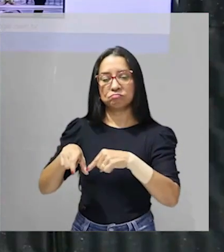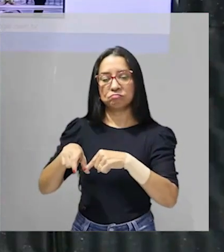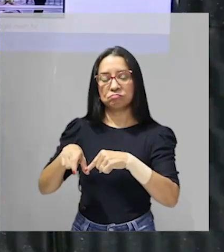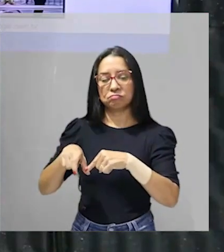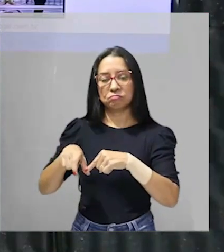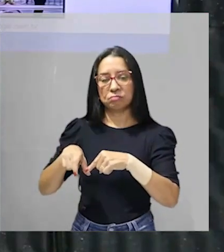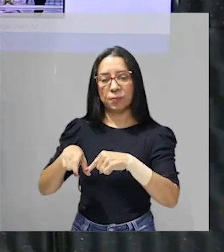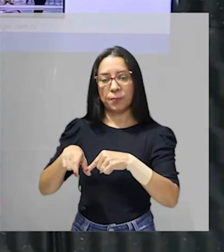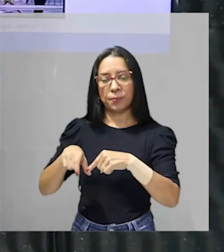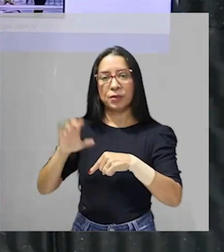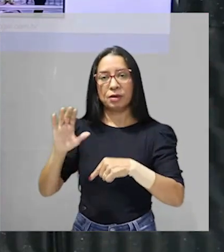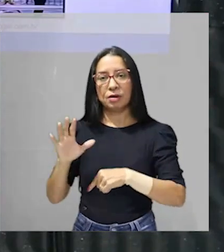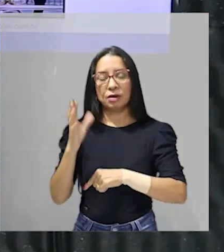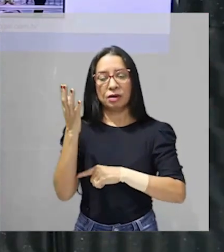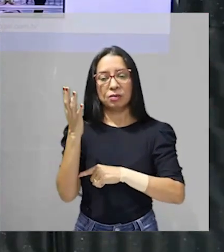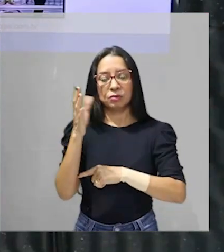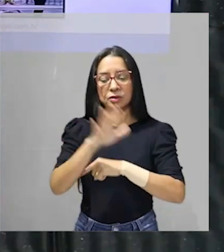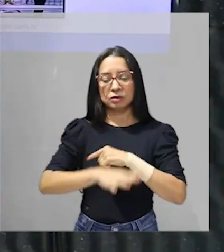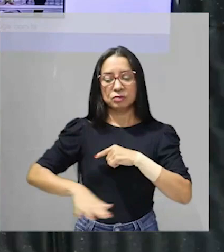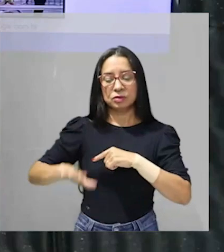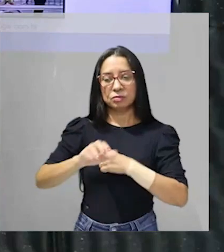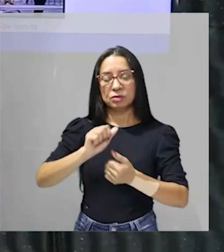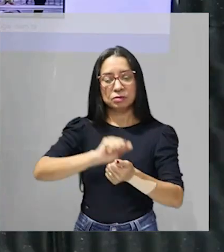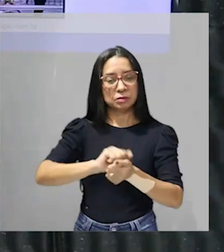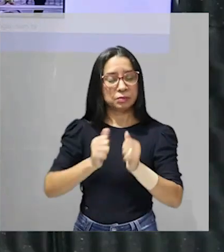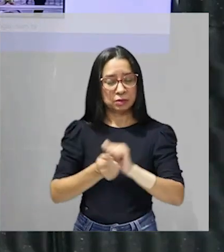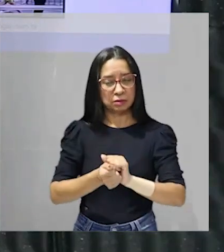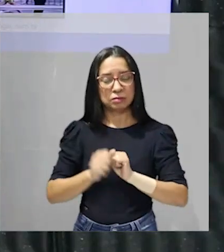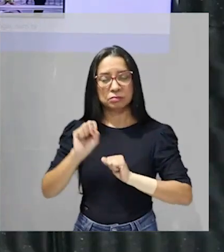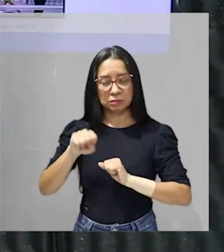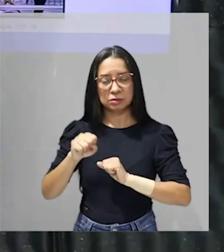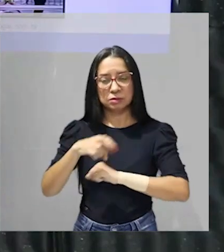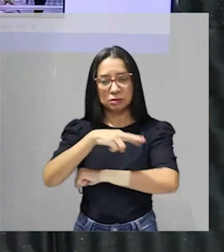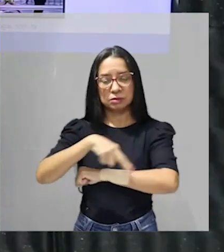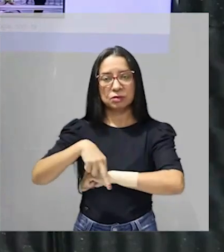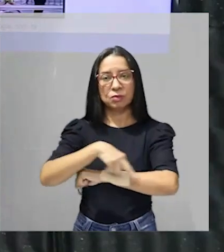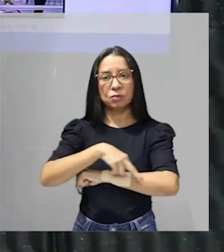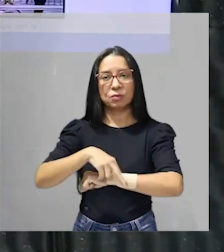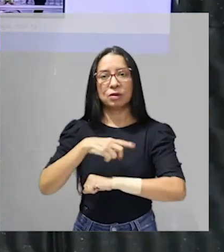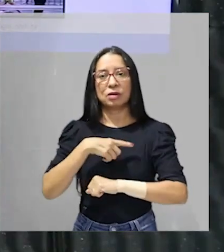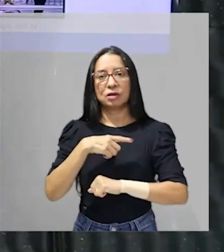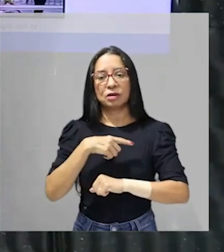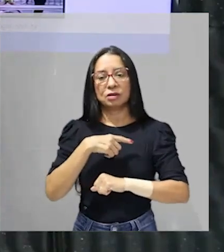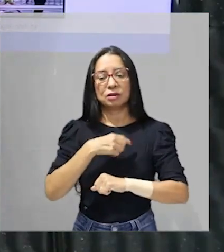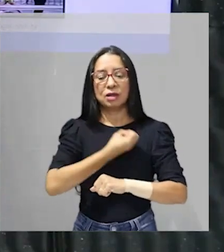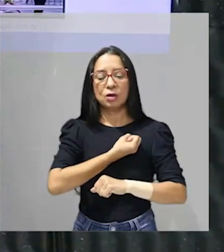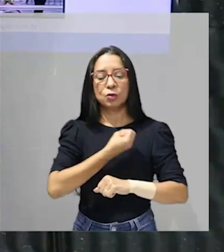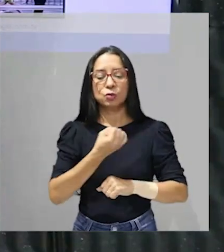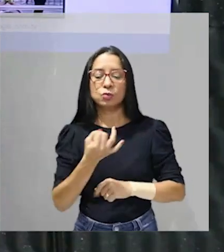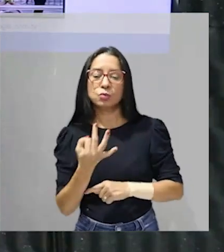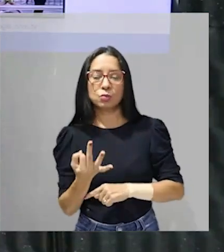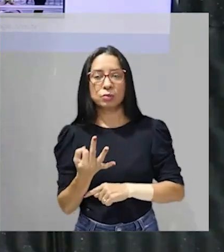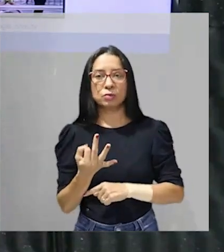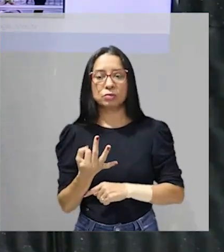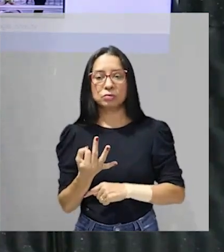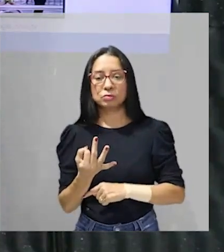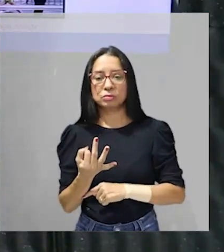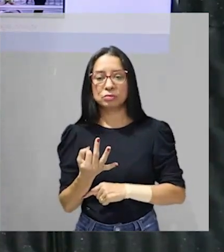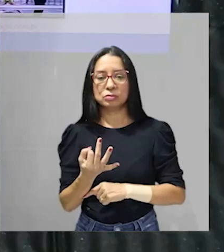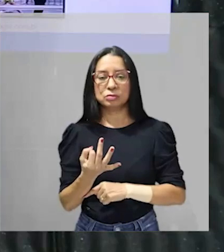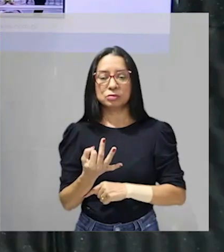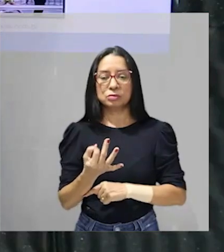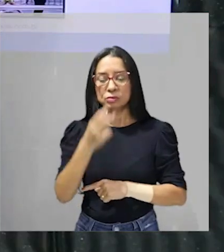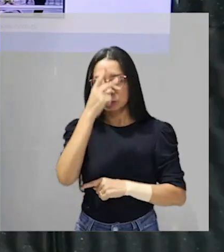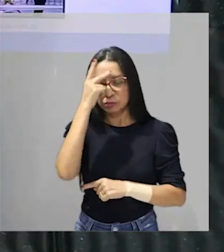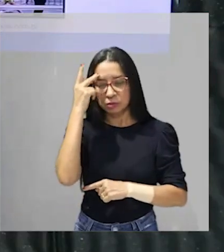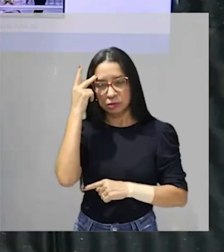a travinha acontece no espaço adaptado acontece na rua existe número de jogadores travinha ele tem que ser assim